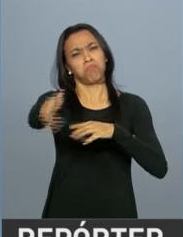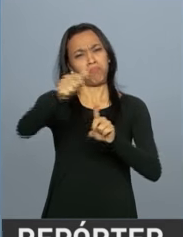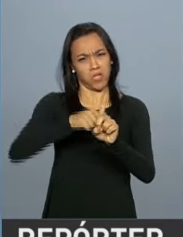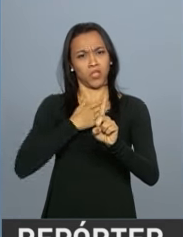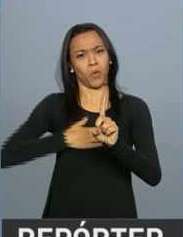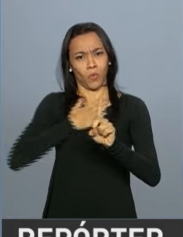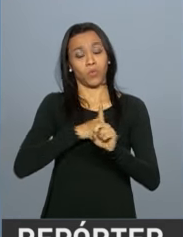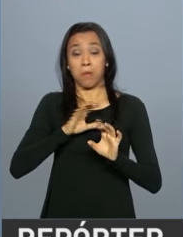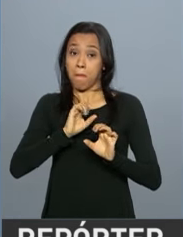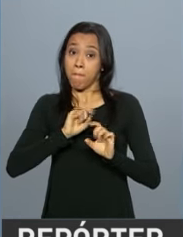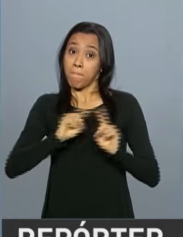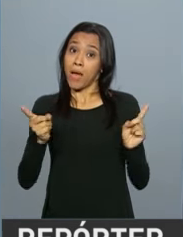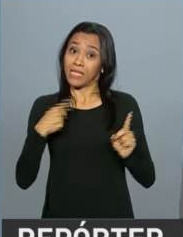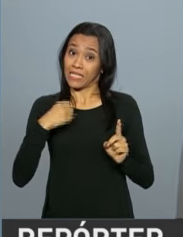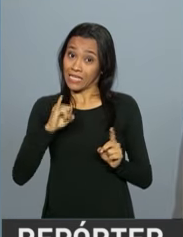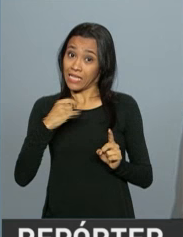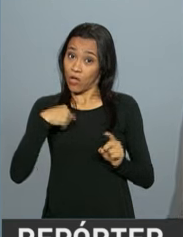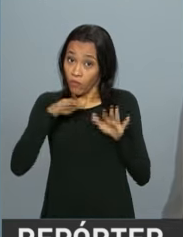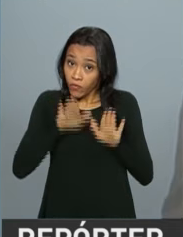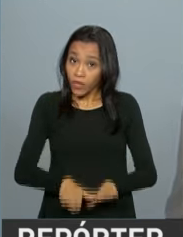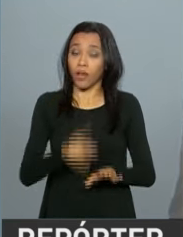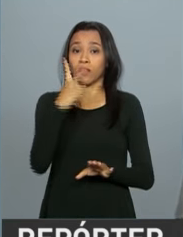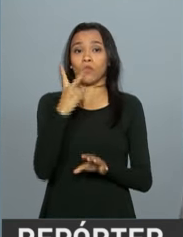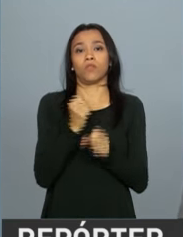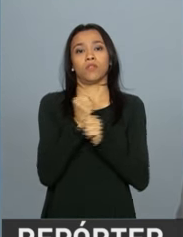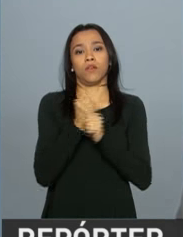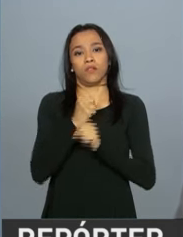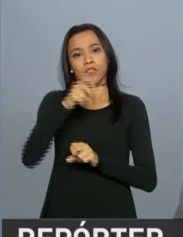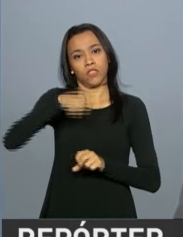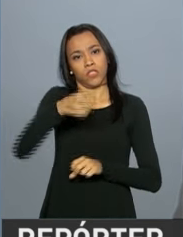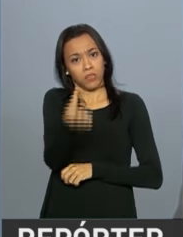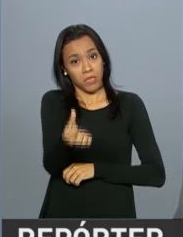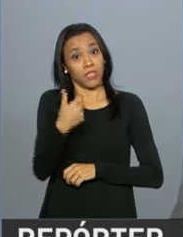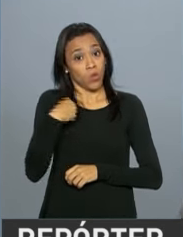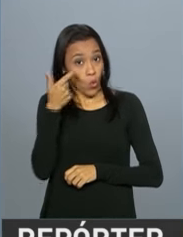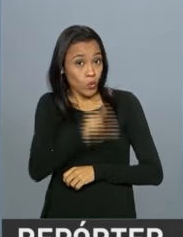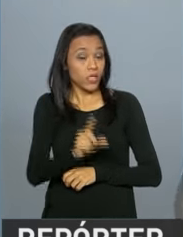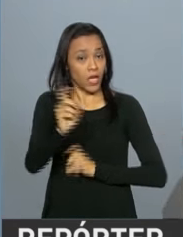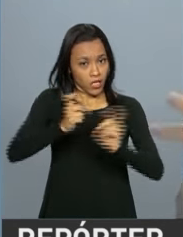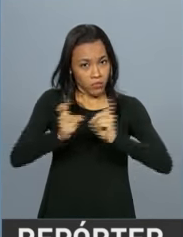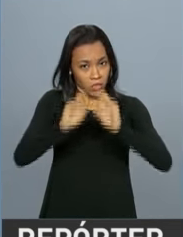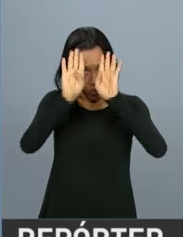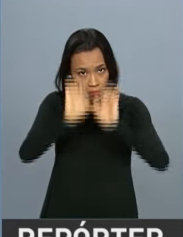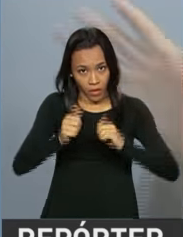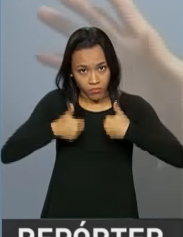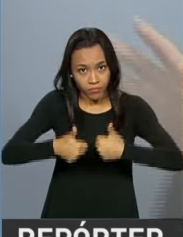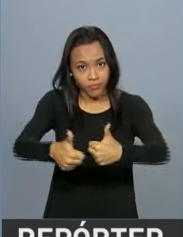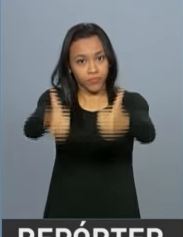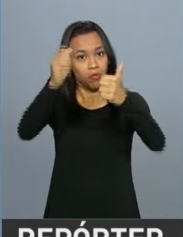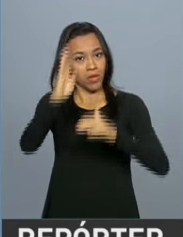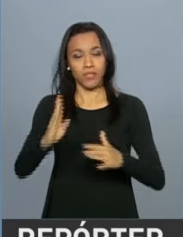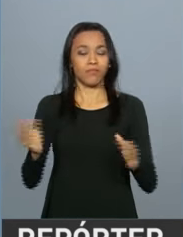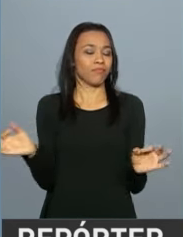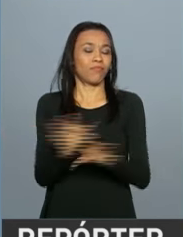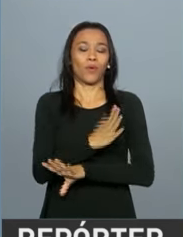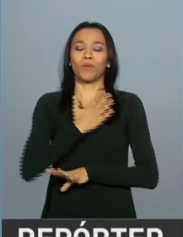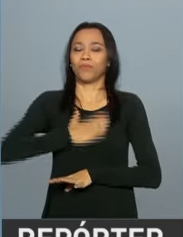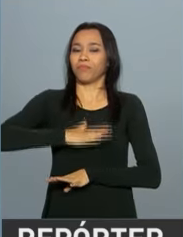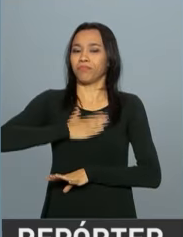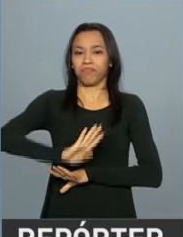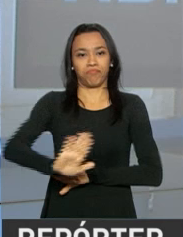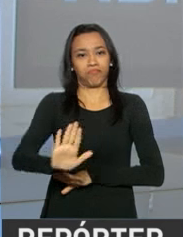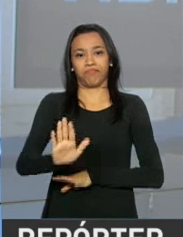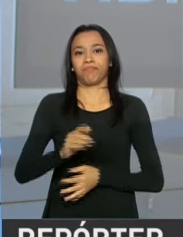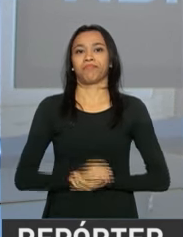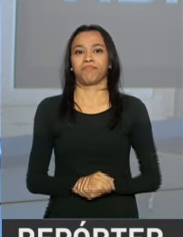eu ficar os 2 anos e meio e conseguir colocar o Brasil nos trilhos, para mim é o quanto basta. Eu não quero mais nada da vida